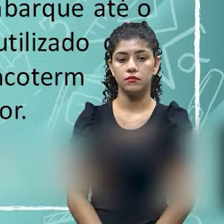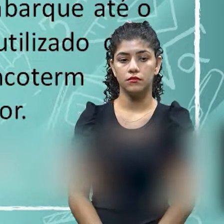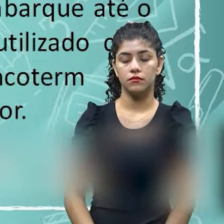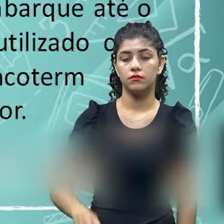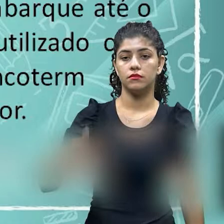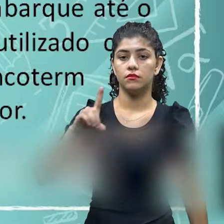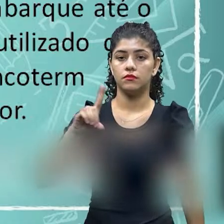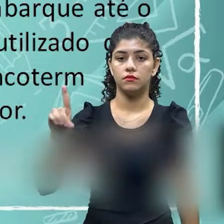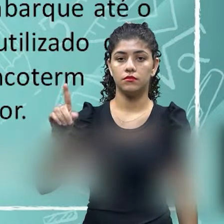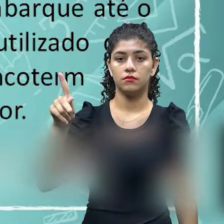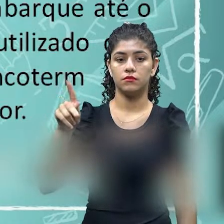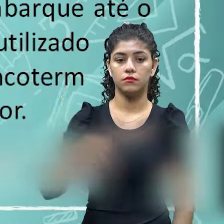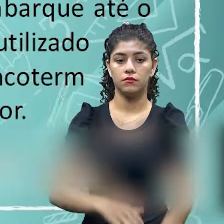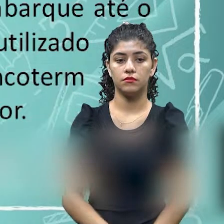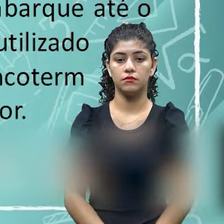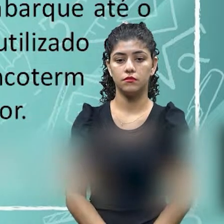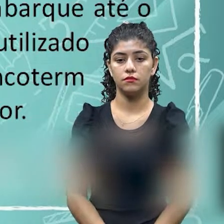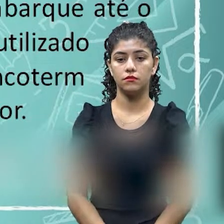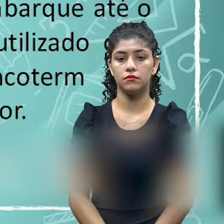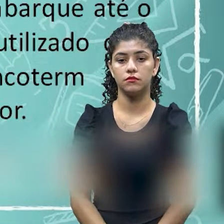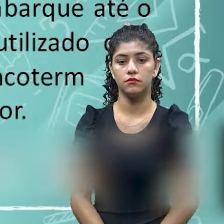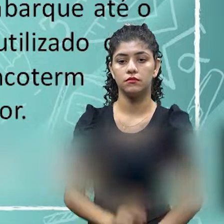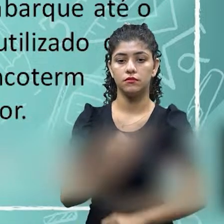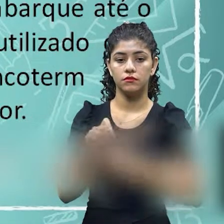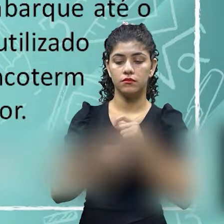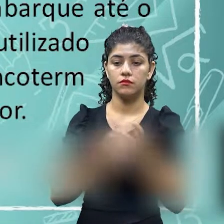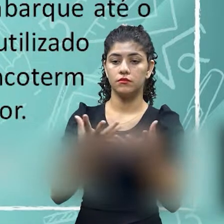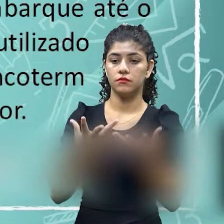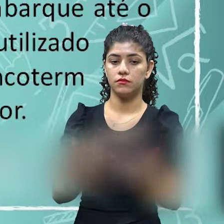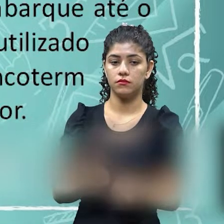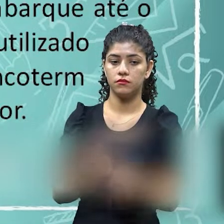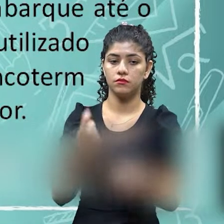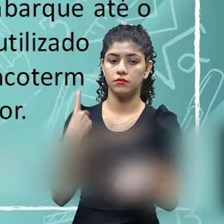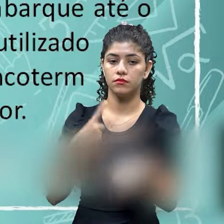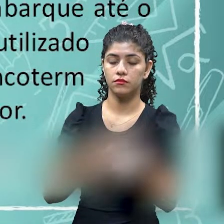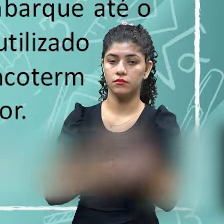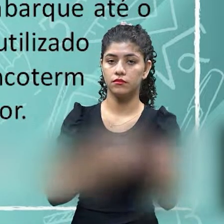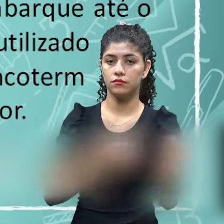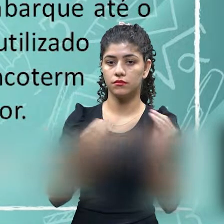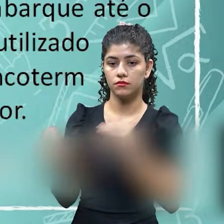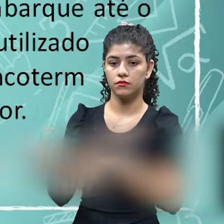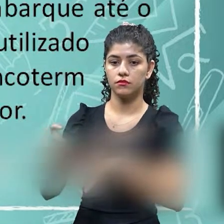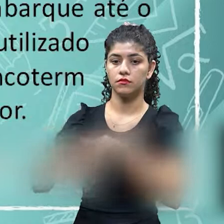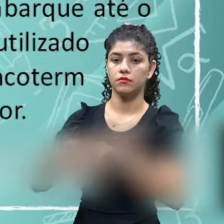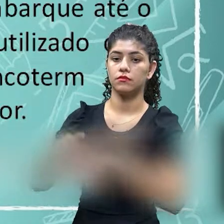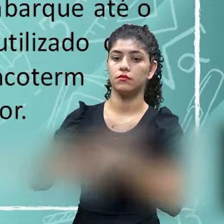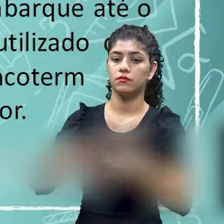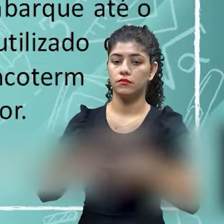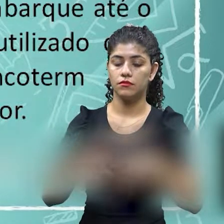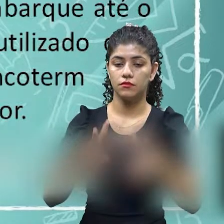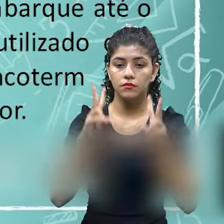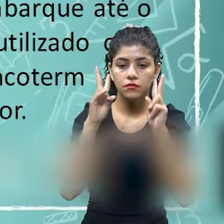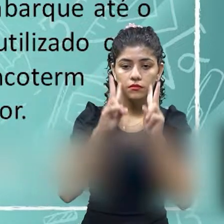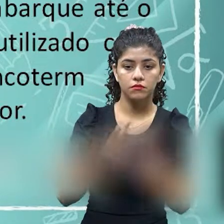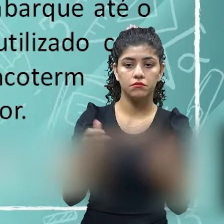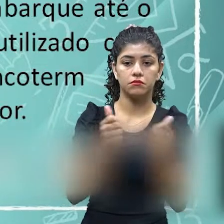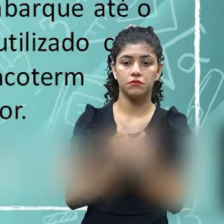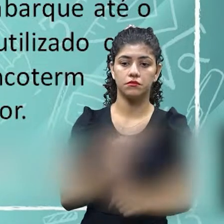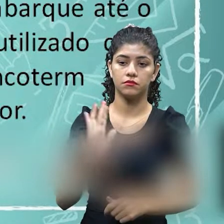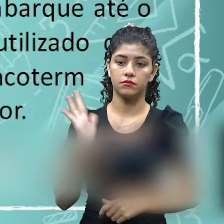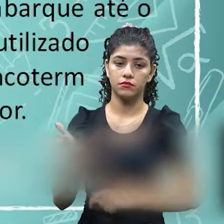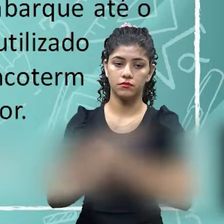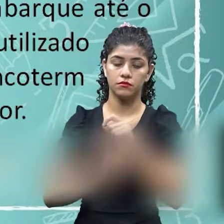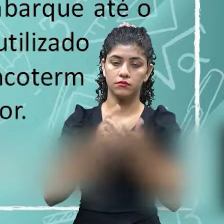DDP. O exportador assume o compromisso de entregar a mercadoria desembaraçada para importação no